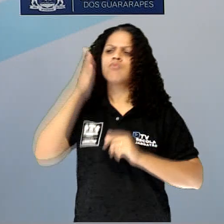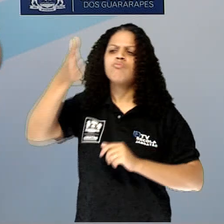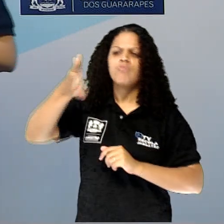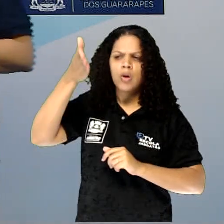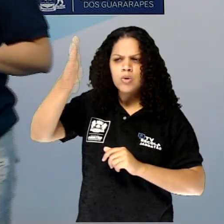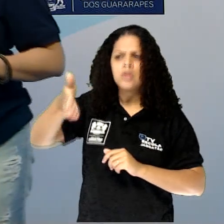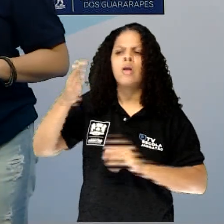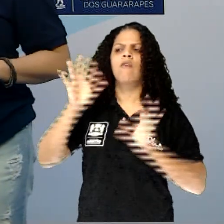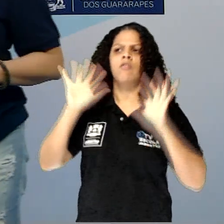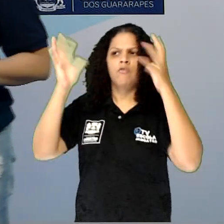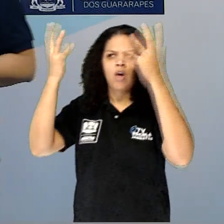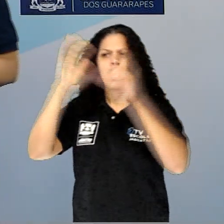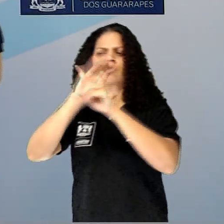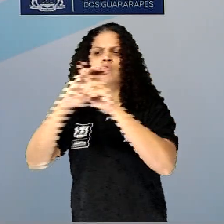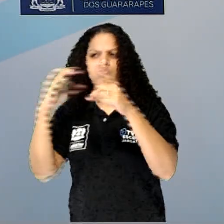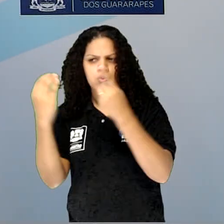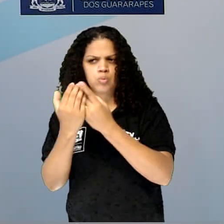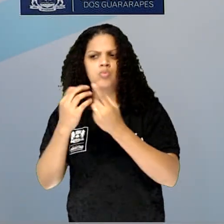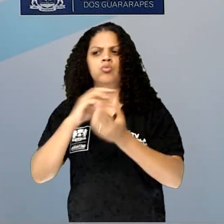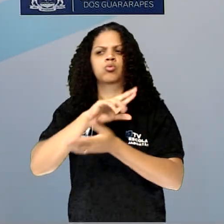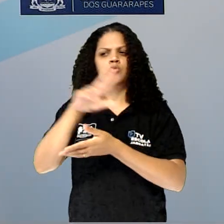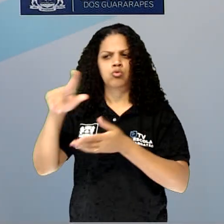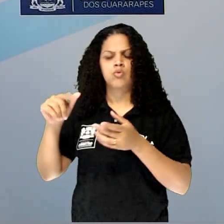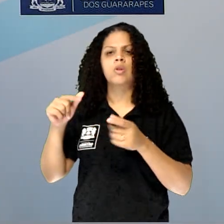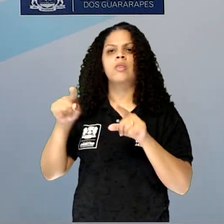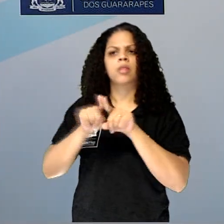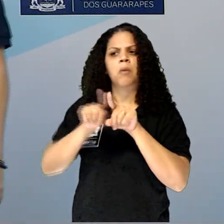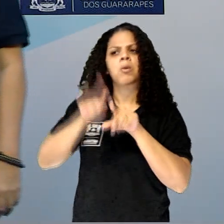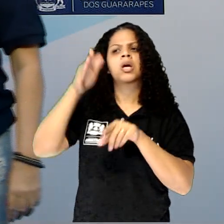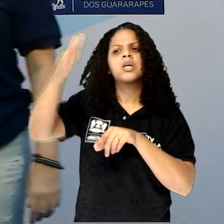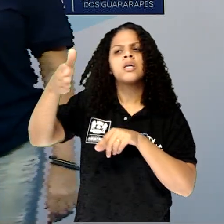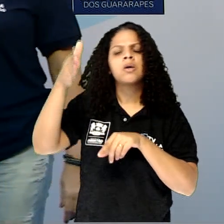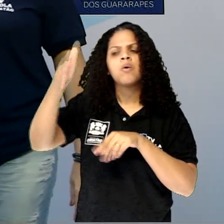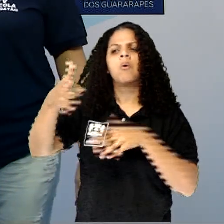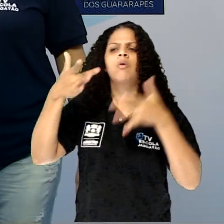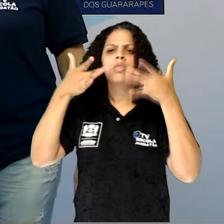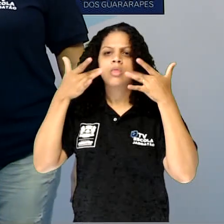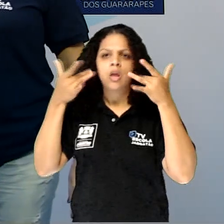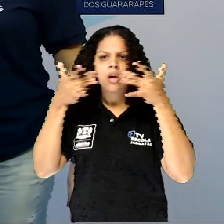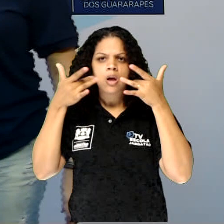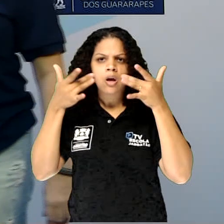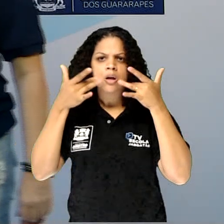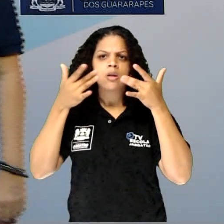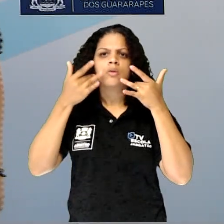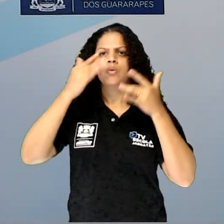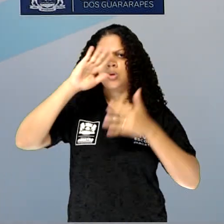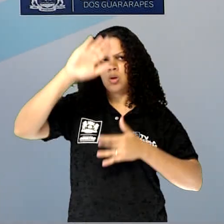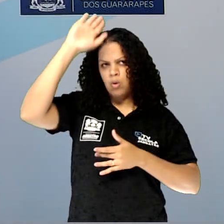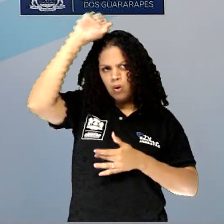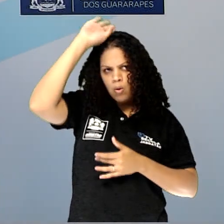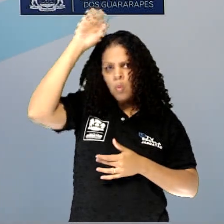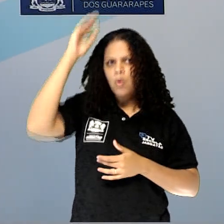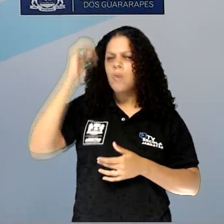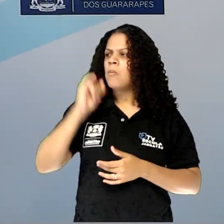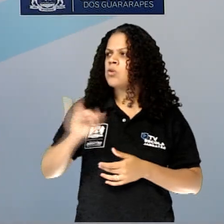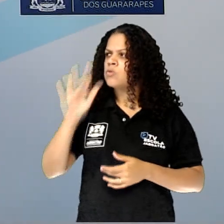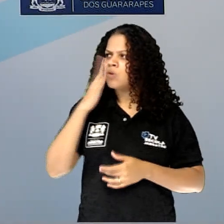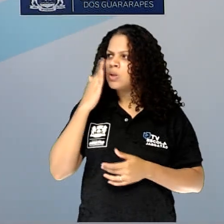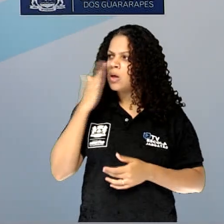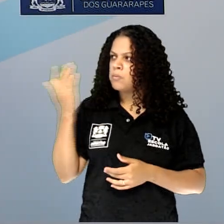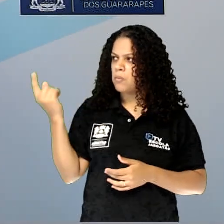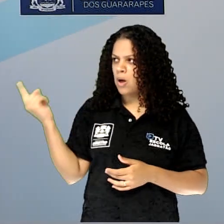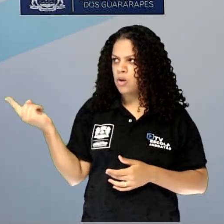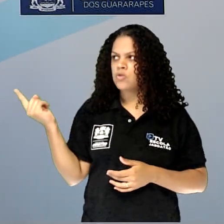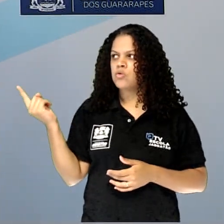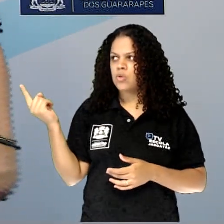teatro. Aqui nós podemos observar a ruína de um antigo teatro romano, que eram assim essas arquibancadas e